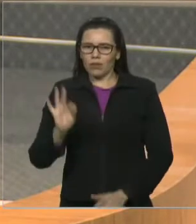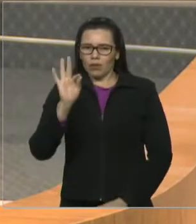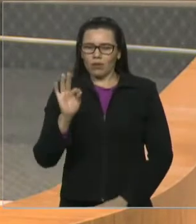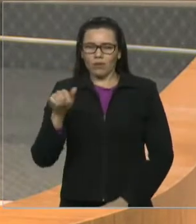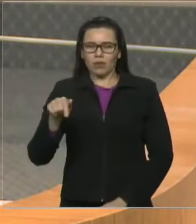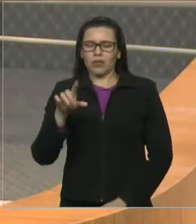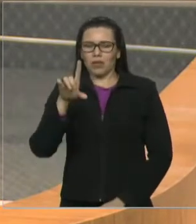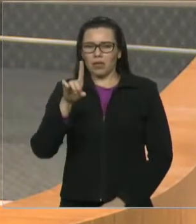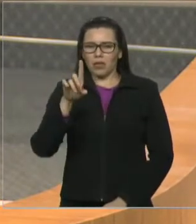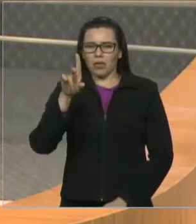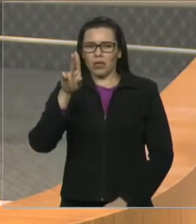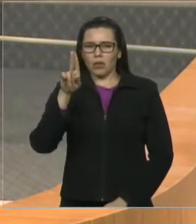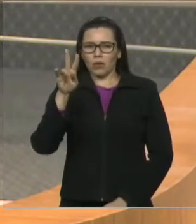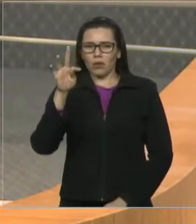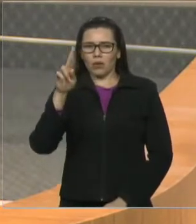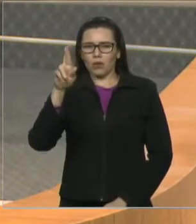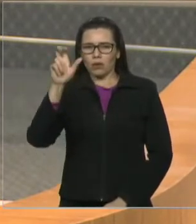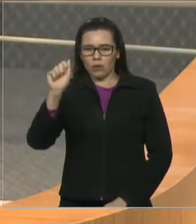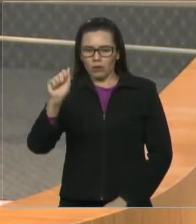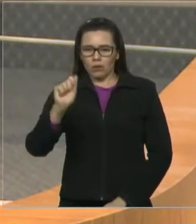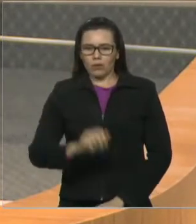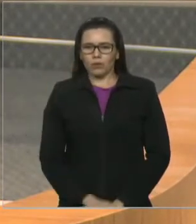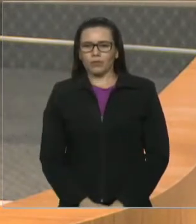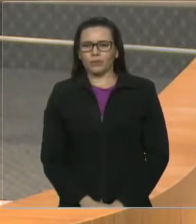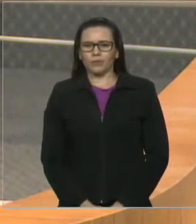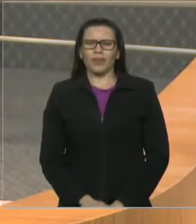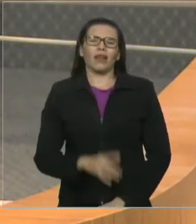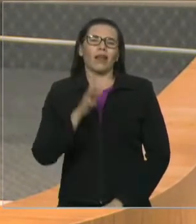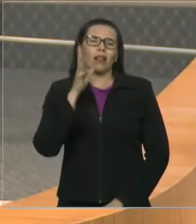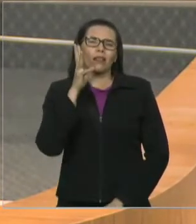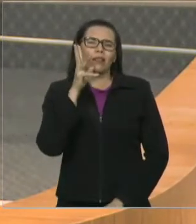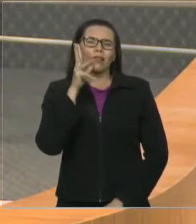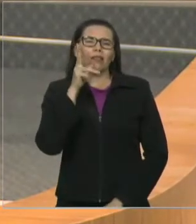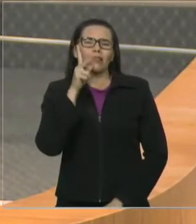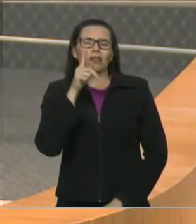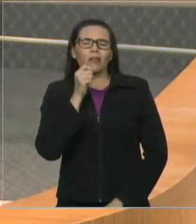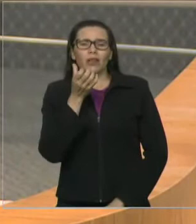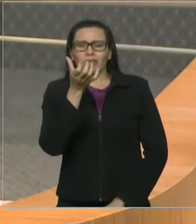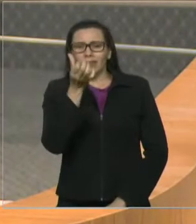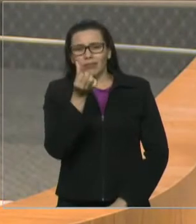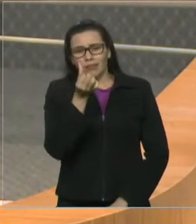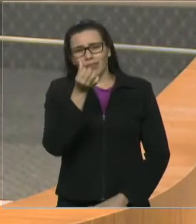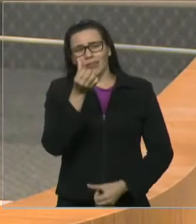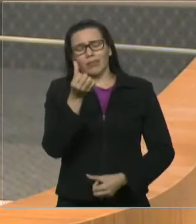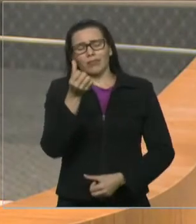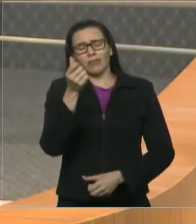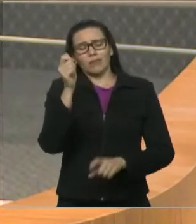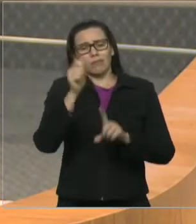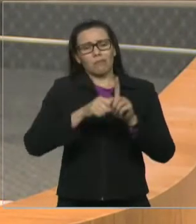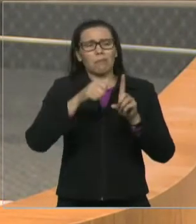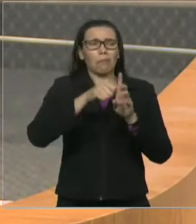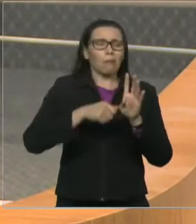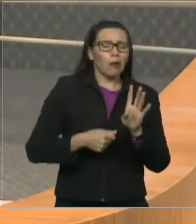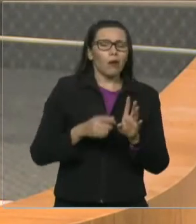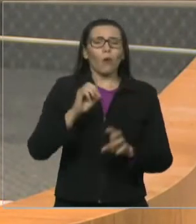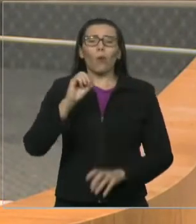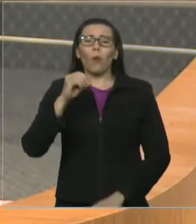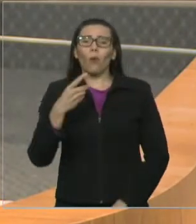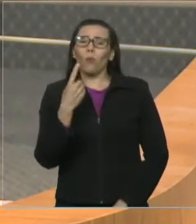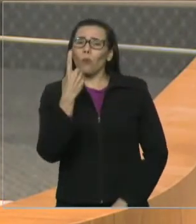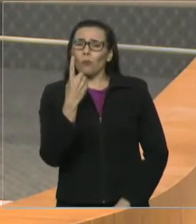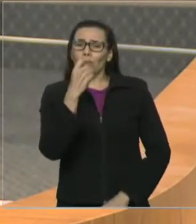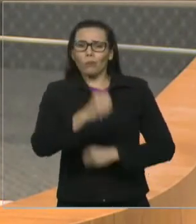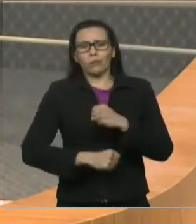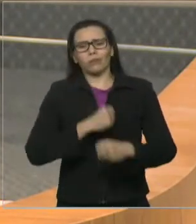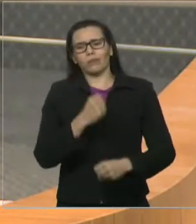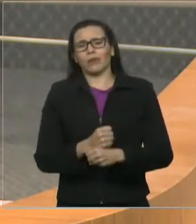exame desse, para vocês terem noção, ele chega a demorar 6 meses a 1 ano para a pessoa fazê-lo, quando consegue. Um